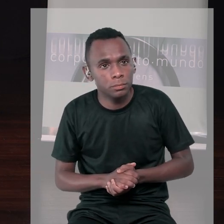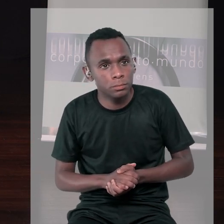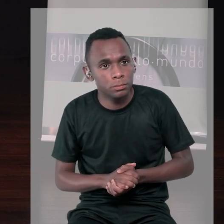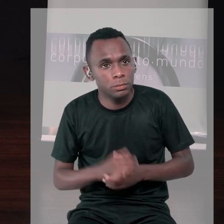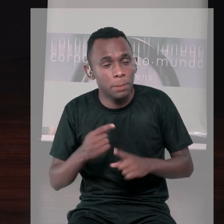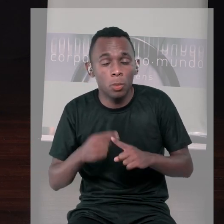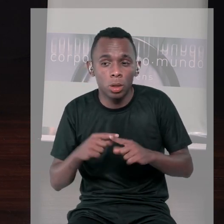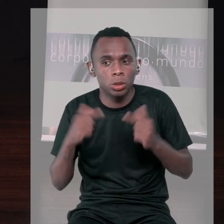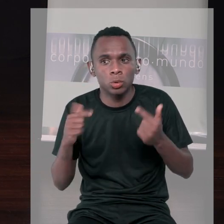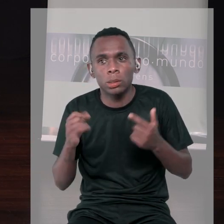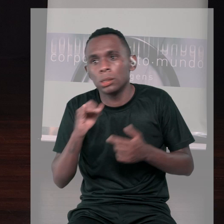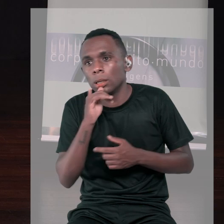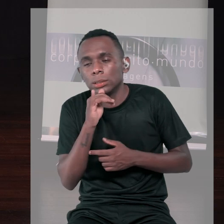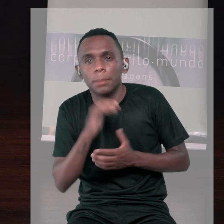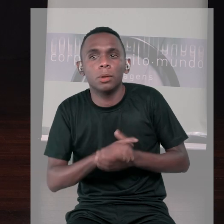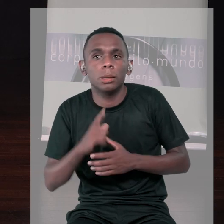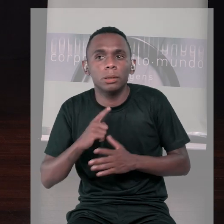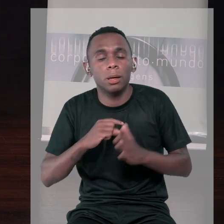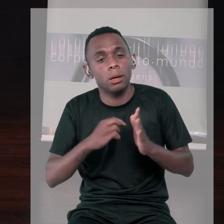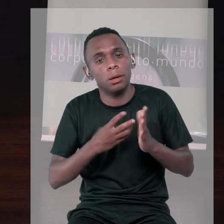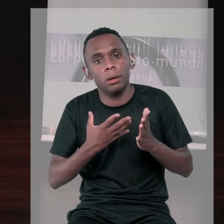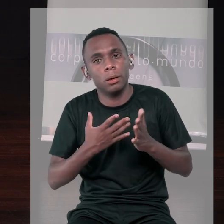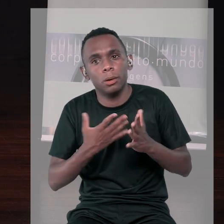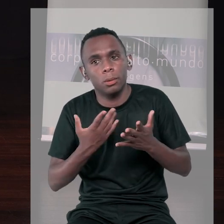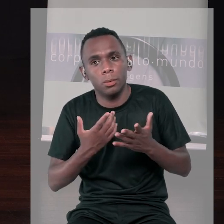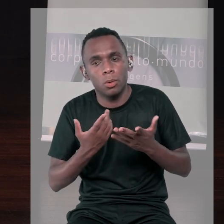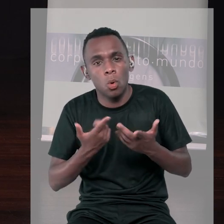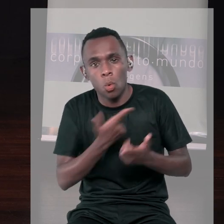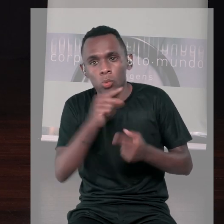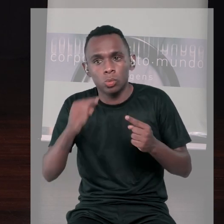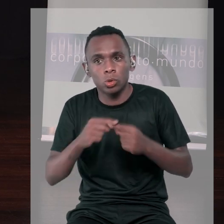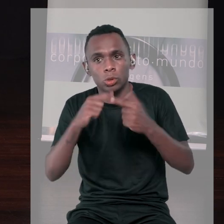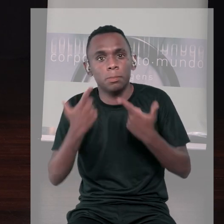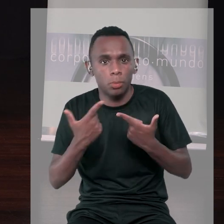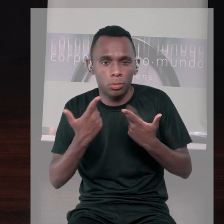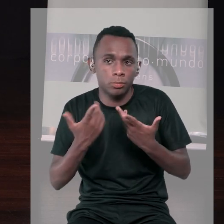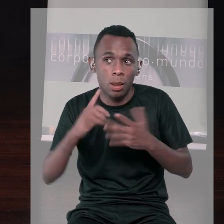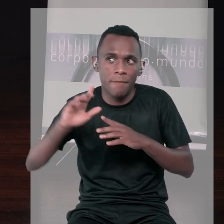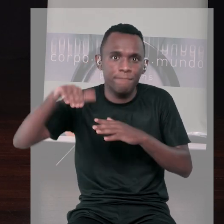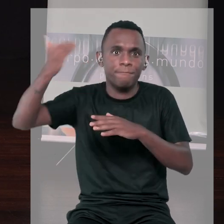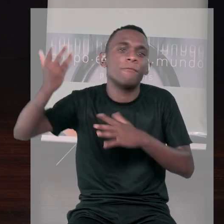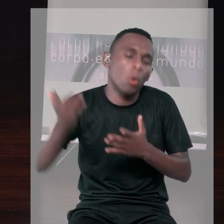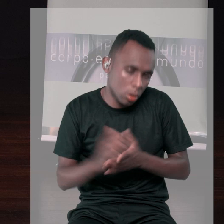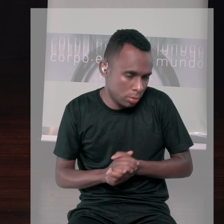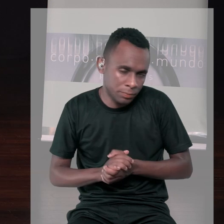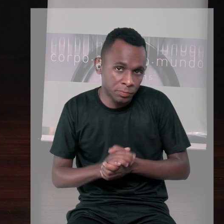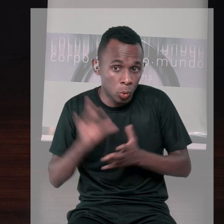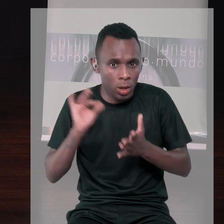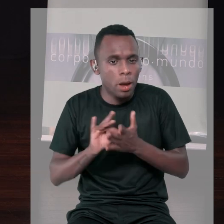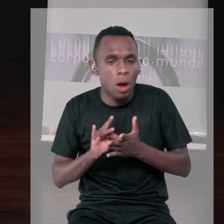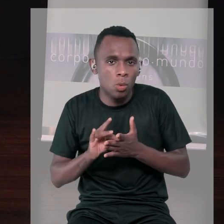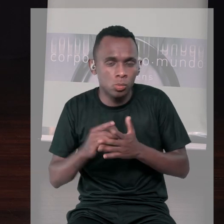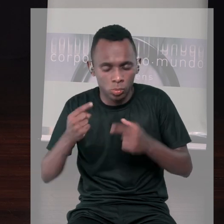ter uma metafísica. Né? Você teria que se colocar para além do próprio real da política. E aí